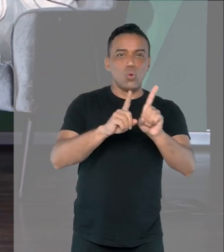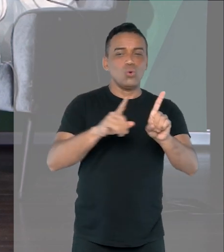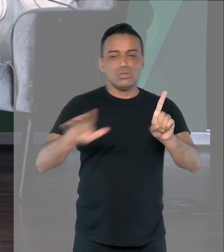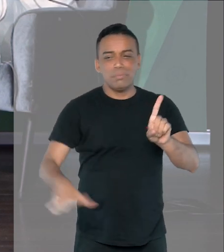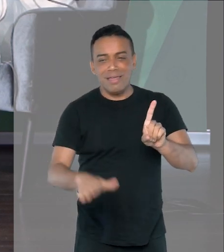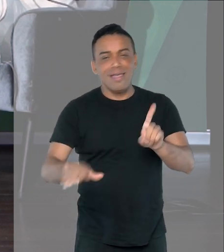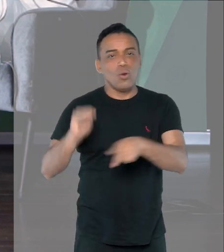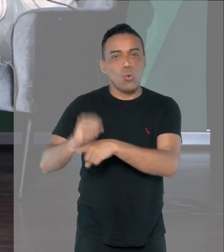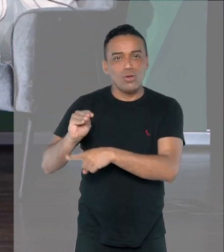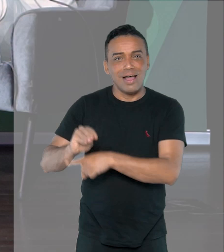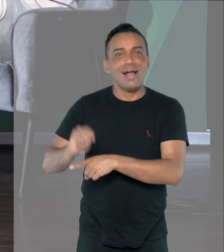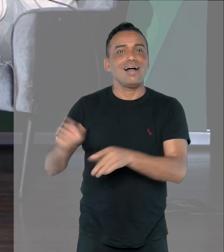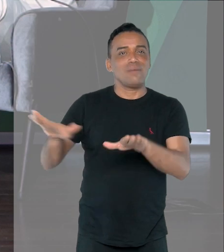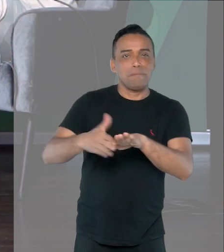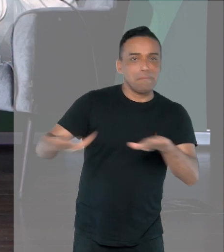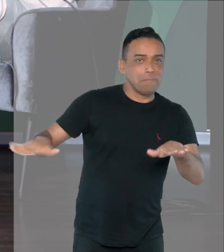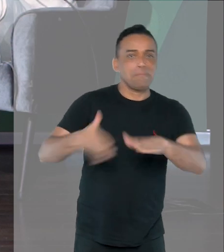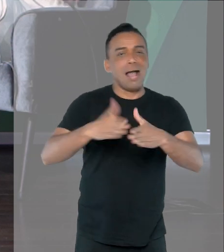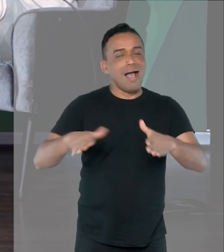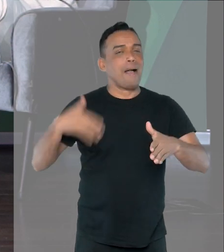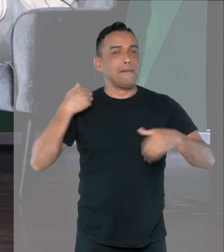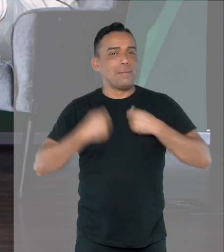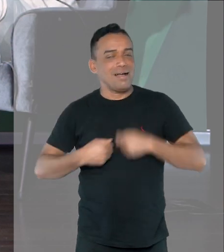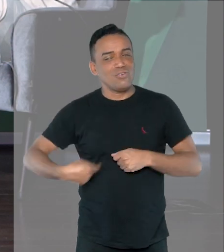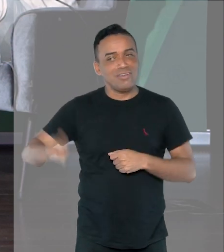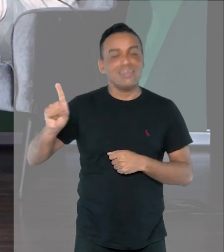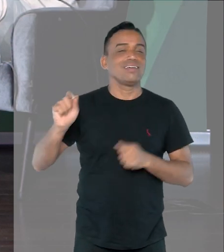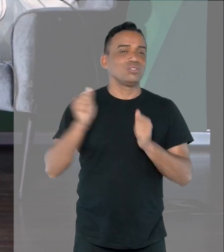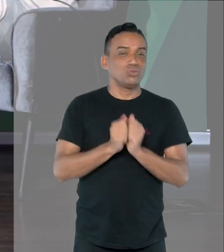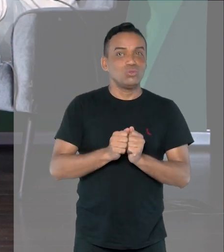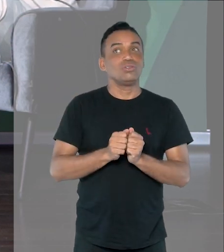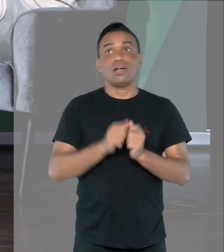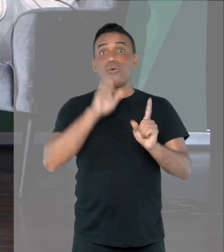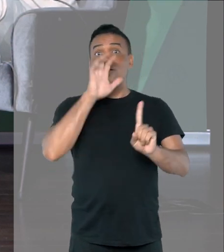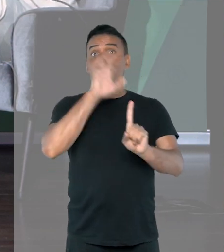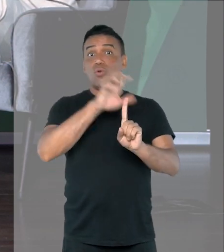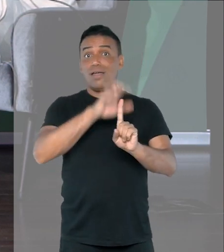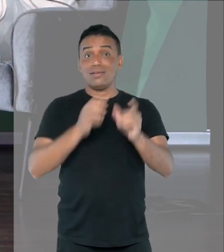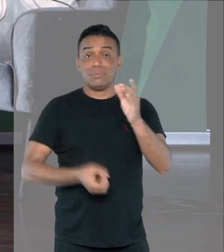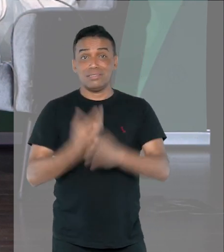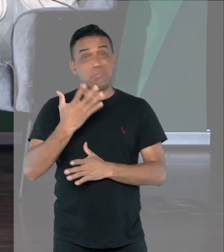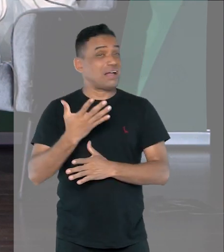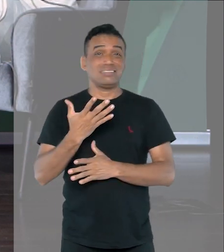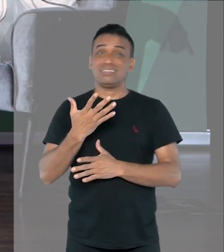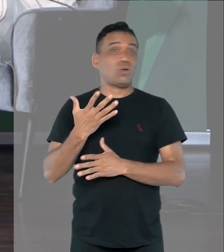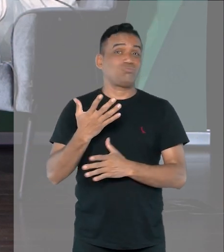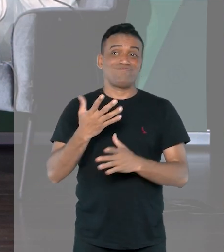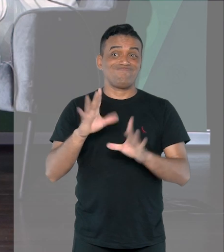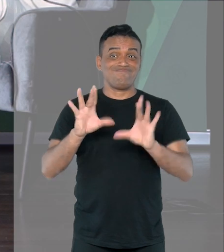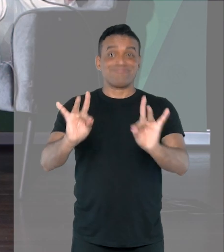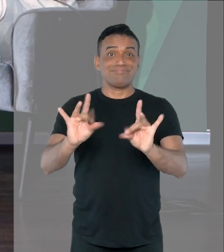é exatamente o que a gente vê hoje aí, influências aparecendo, ele faz uma aparição, mas não cola. São